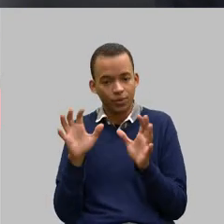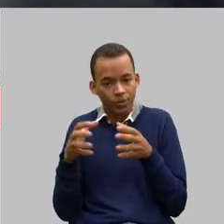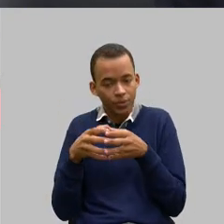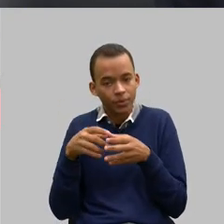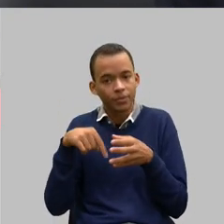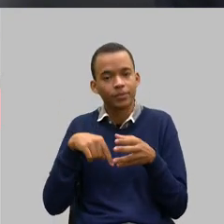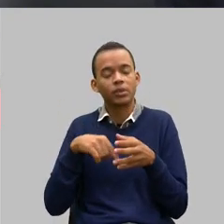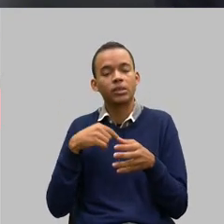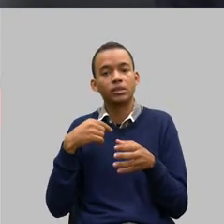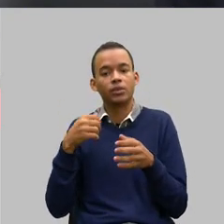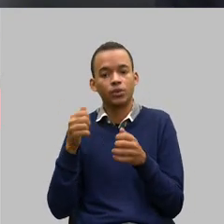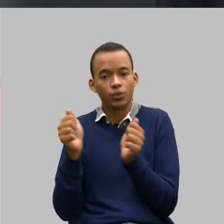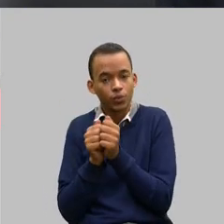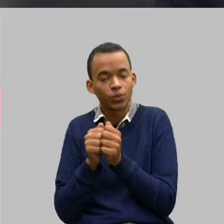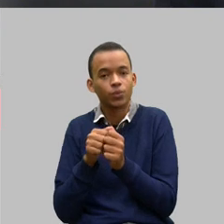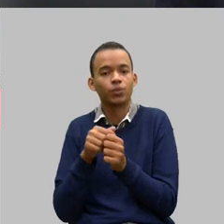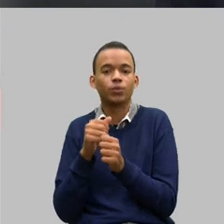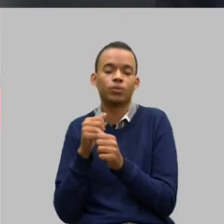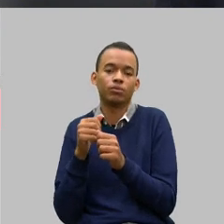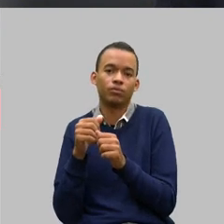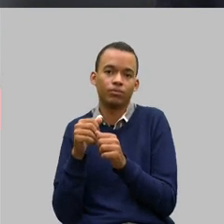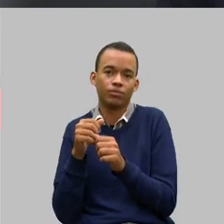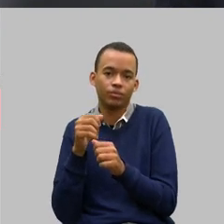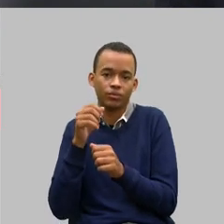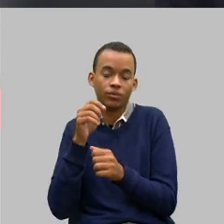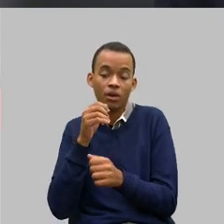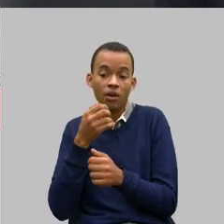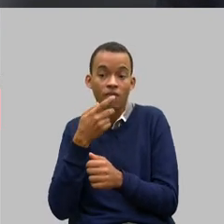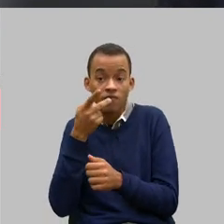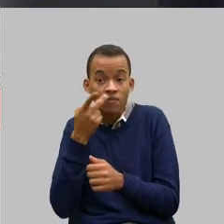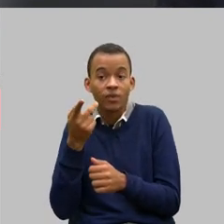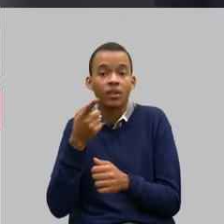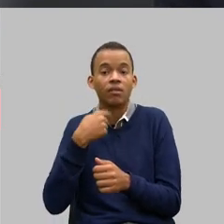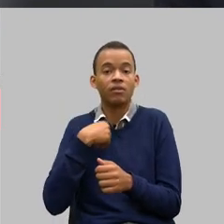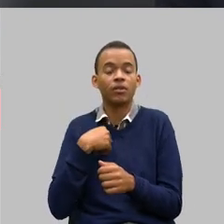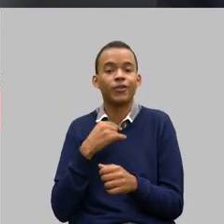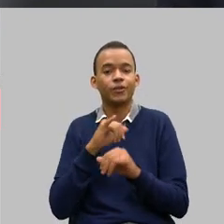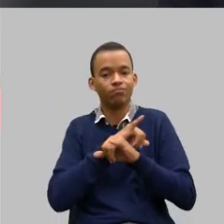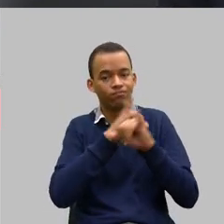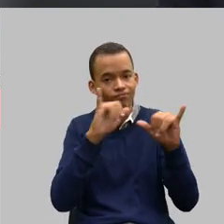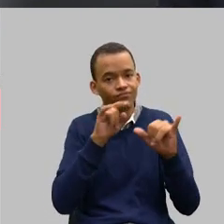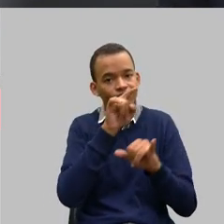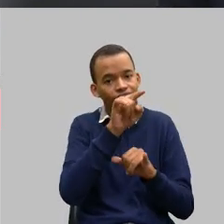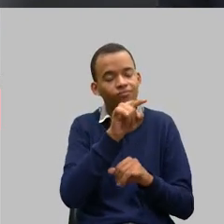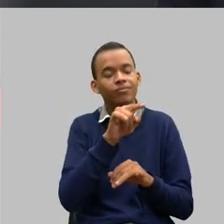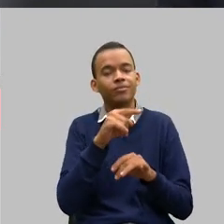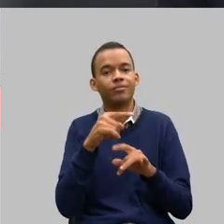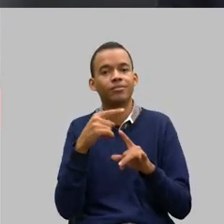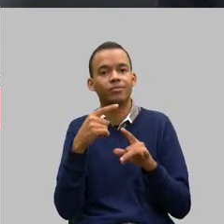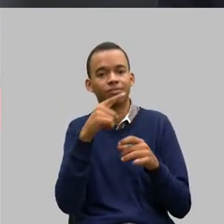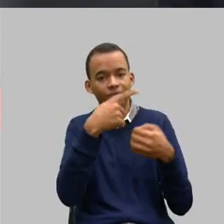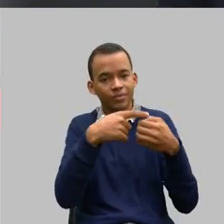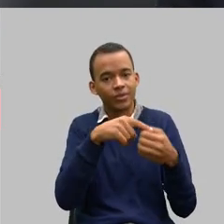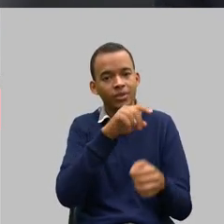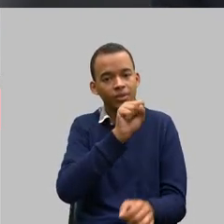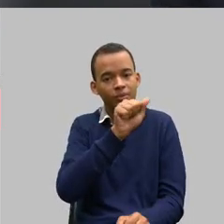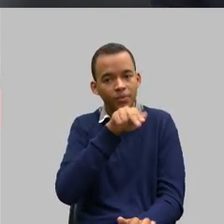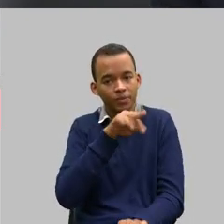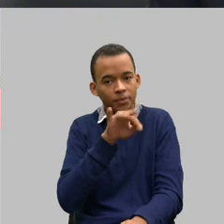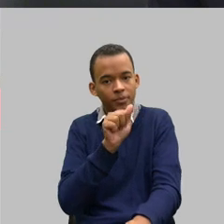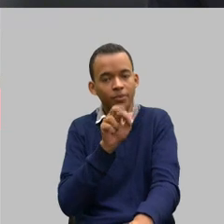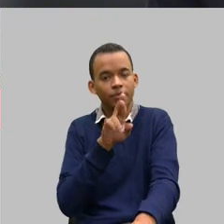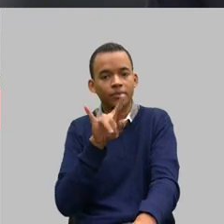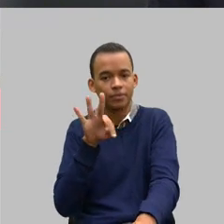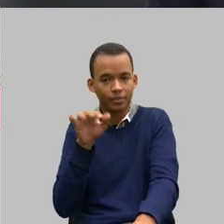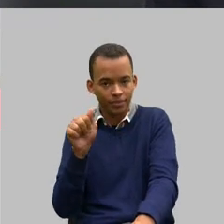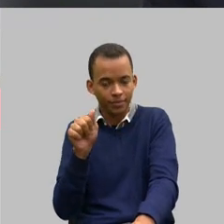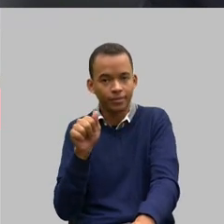possa levar essa notícia boa que você né nos nos deu até a nossa ag de Santa Rita porque eles falavam